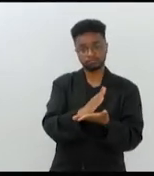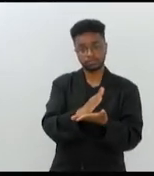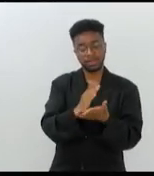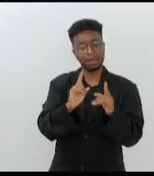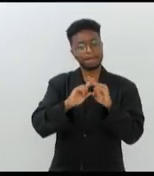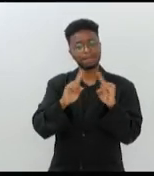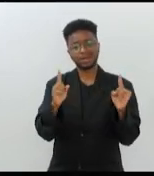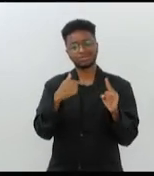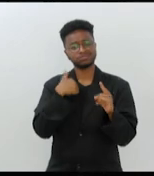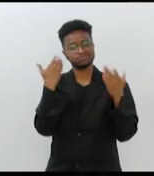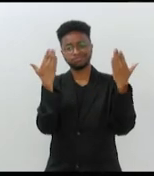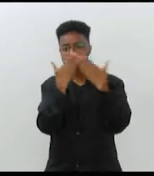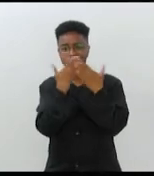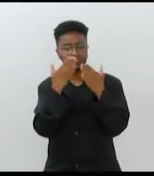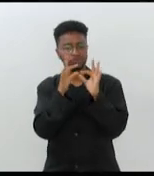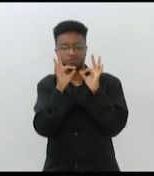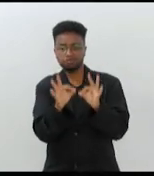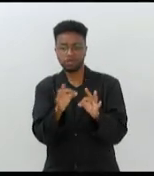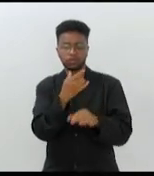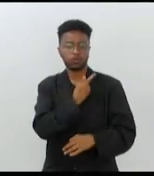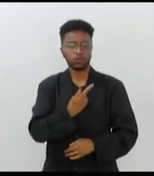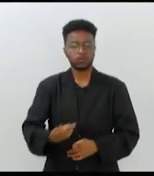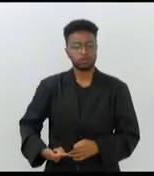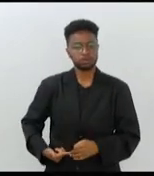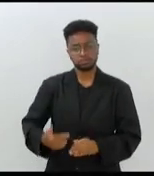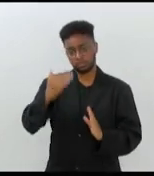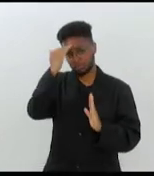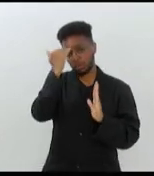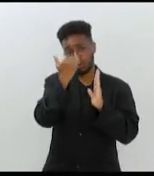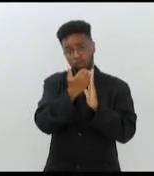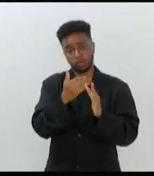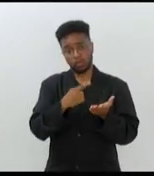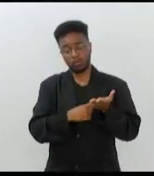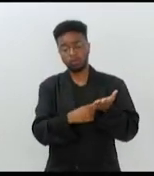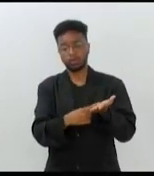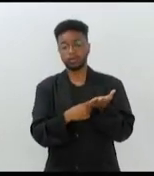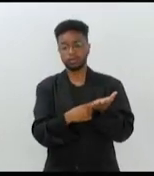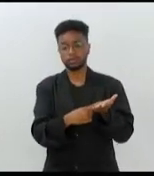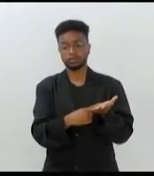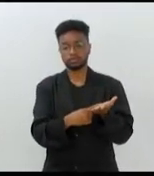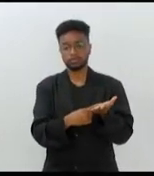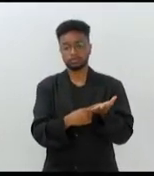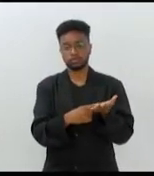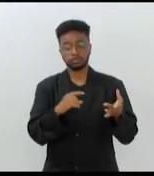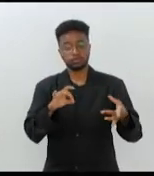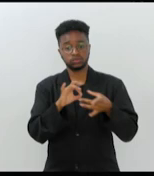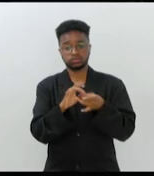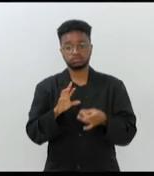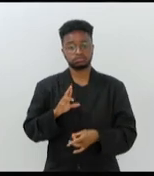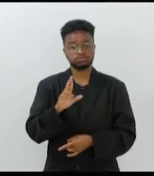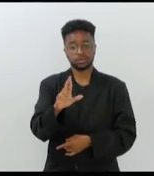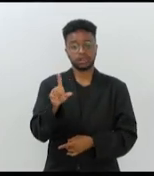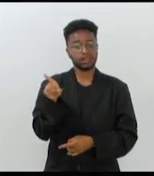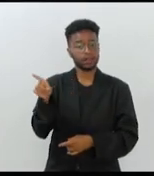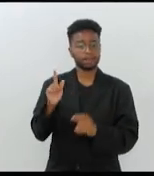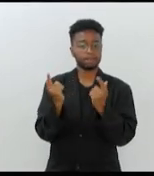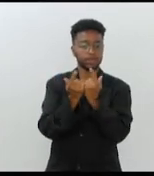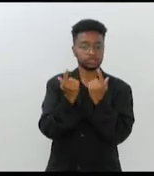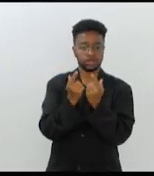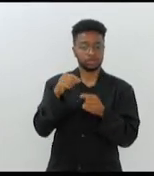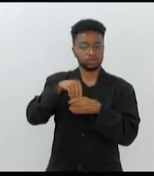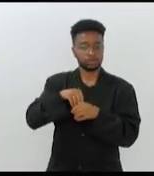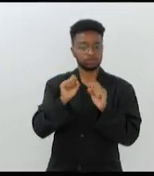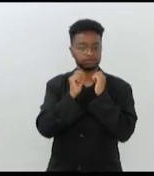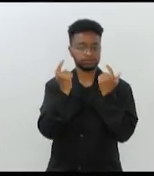estou vendo, por parte do governo, honrar os seus compromissos com a representatividade de Magé nesta casa.